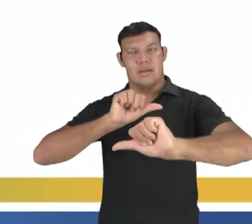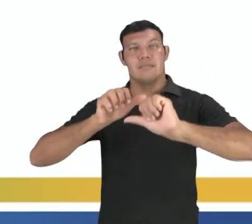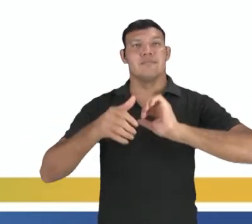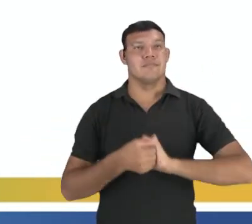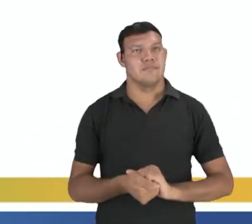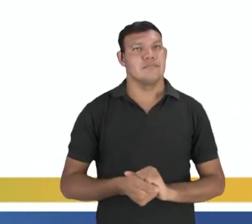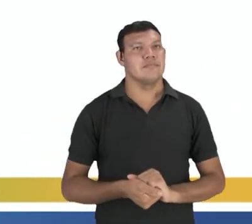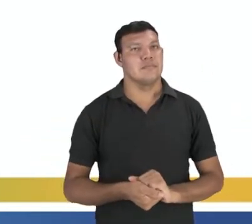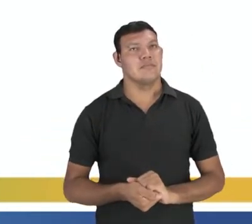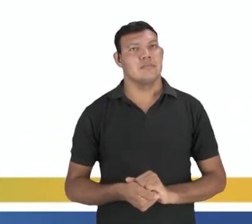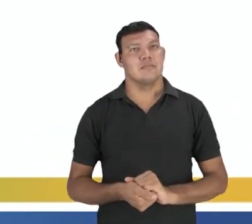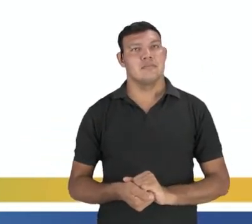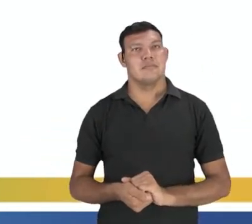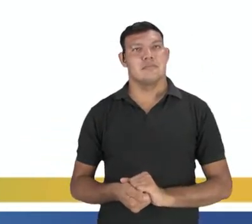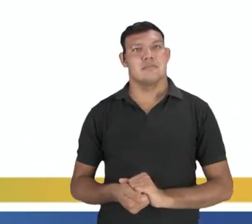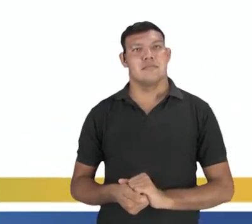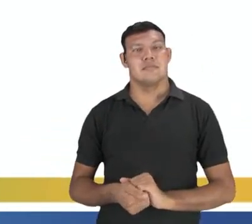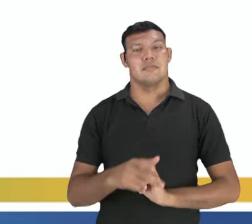Chamo